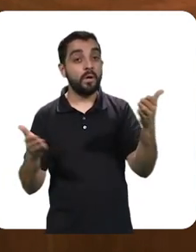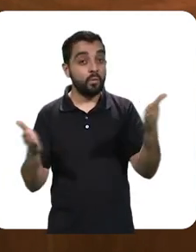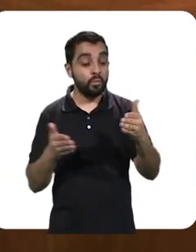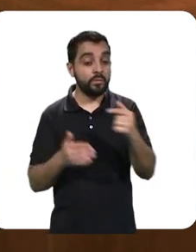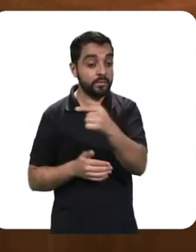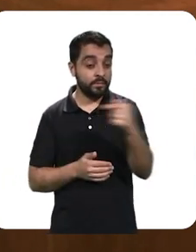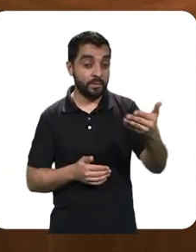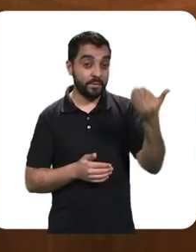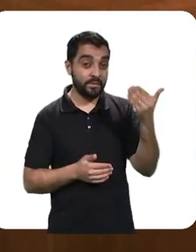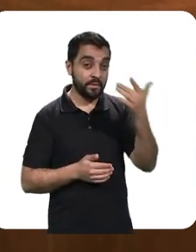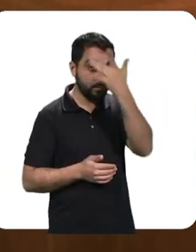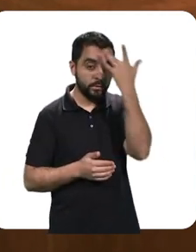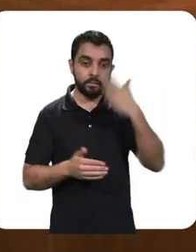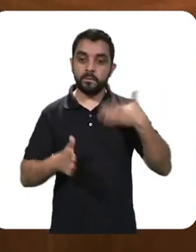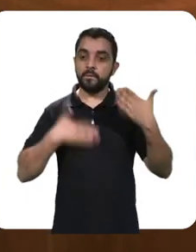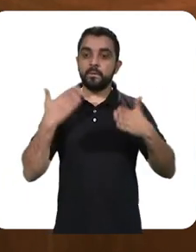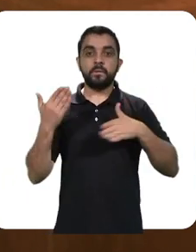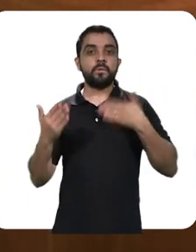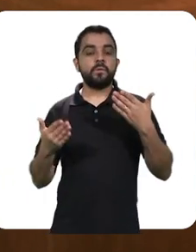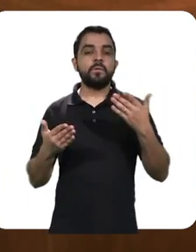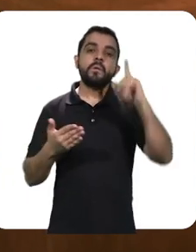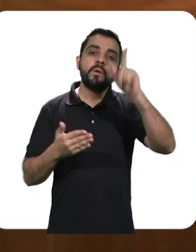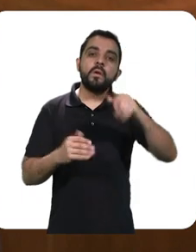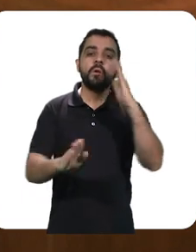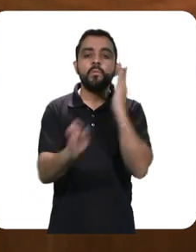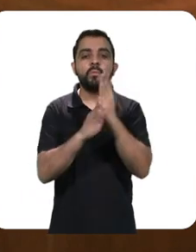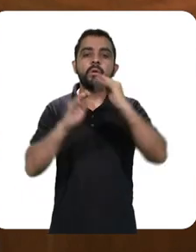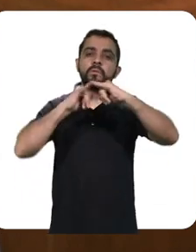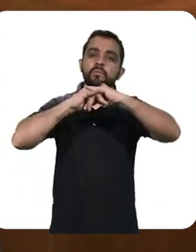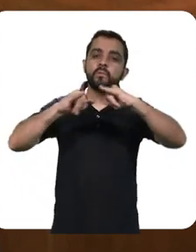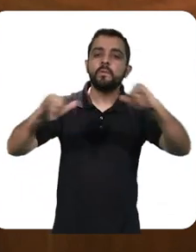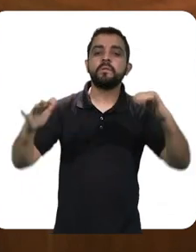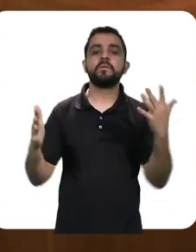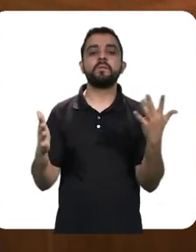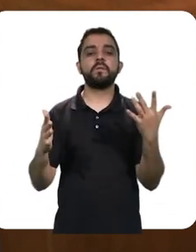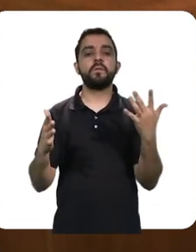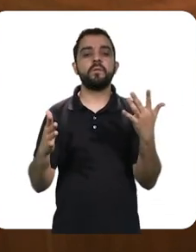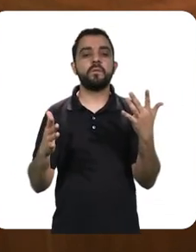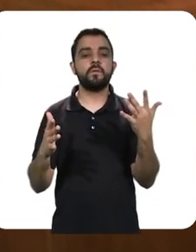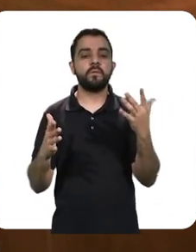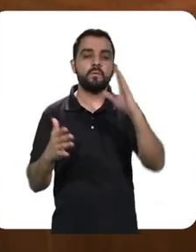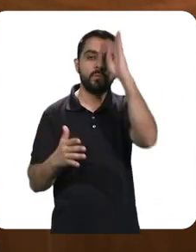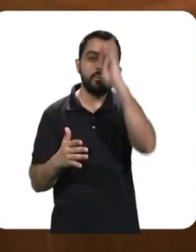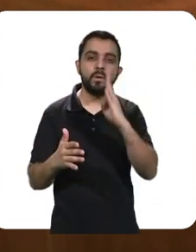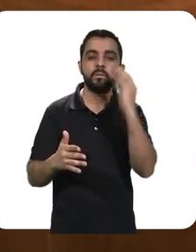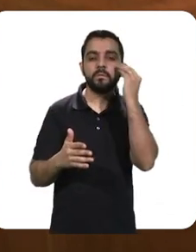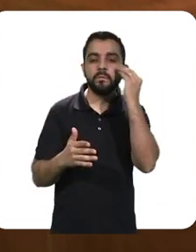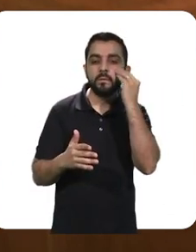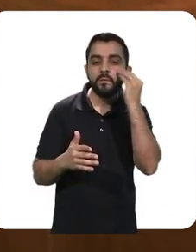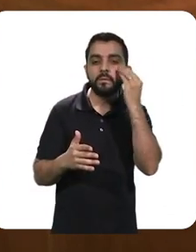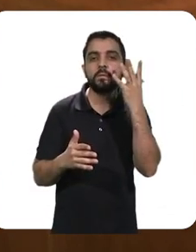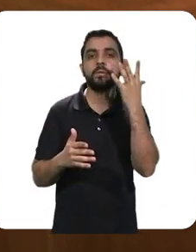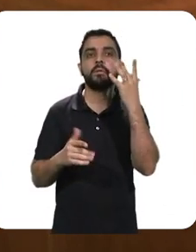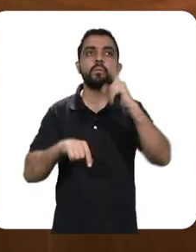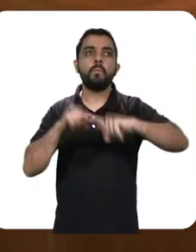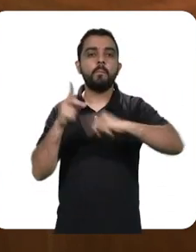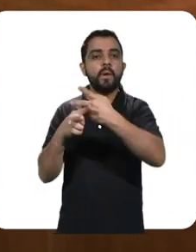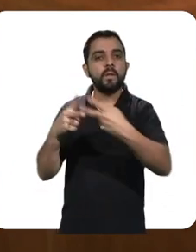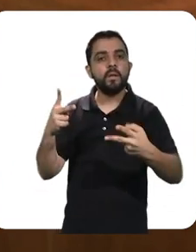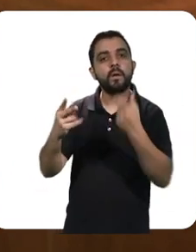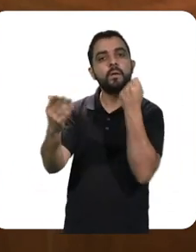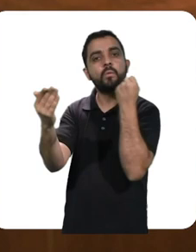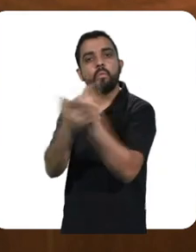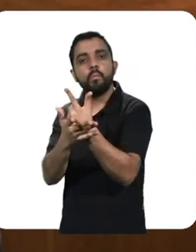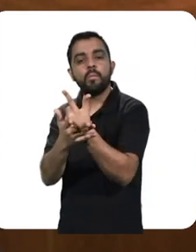brasileira na última semana, que são essas informações sobre as compras que o Brasil estava realizando ou tentando realizar, que